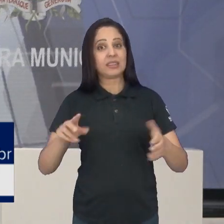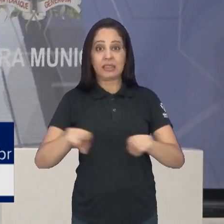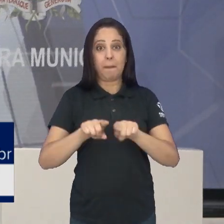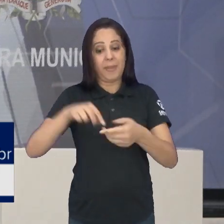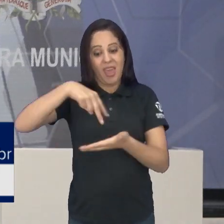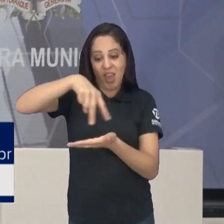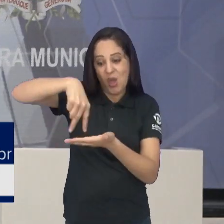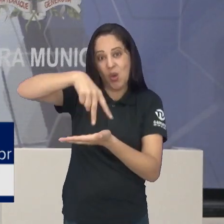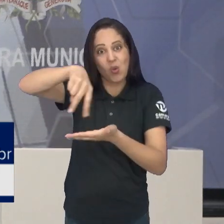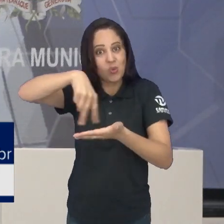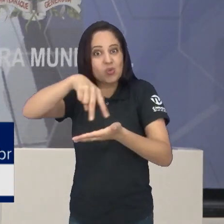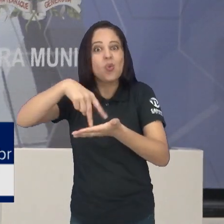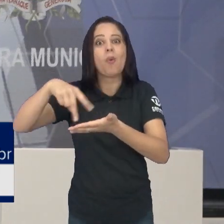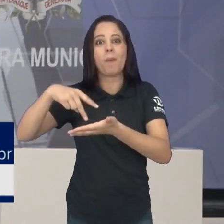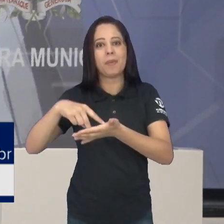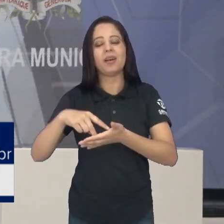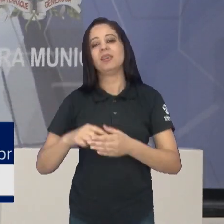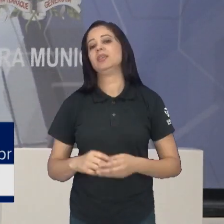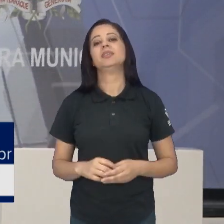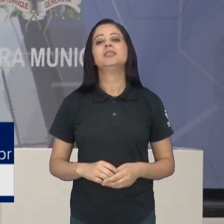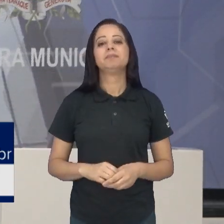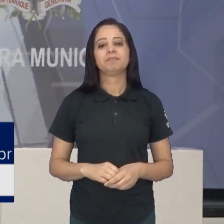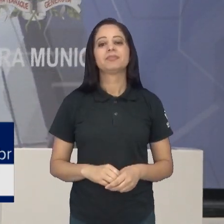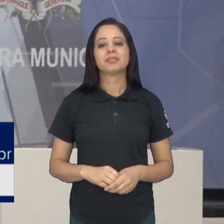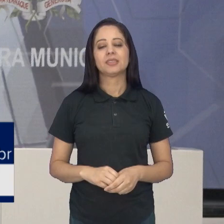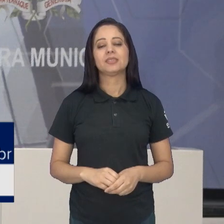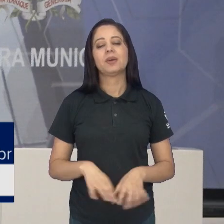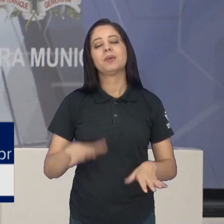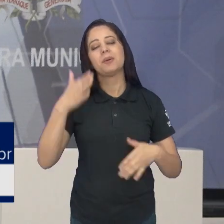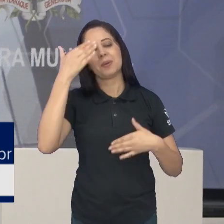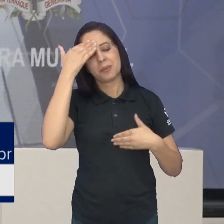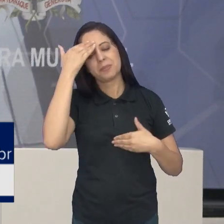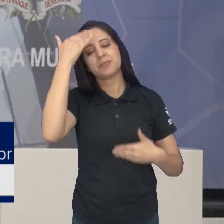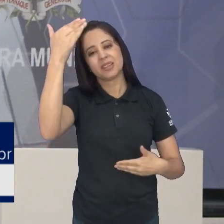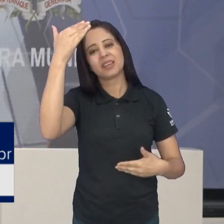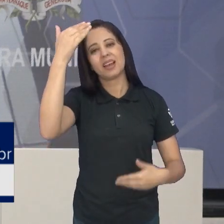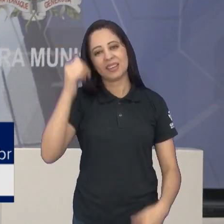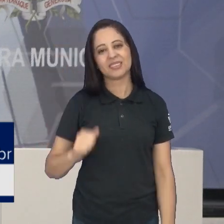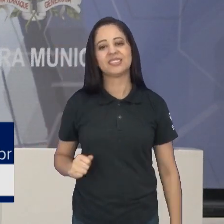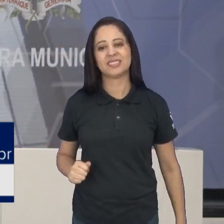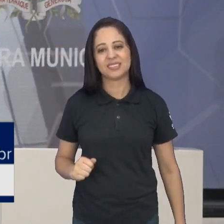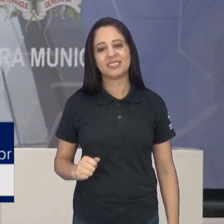tá certo, parabéns. Mas é isso, presidente, agradecer mais uma vez a todos.